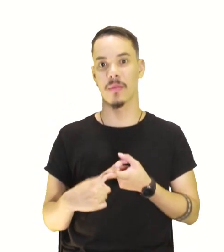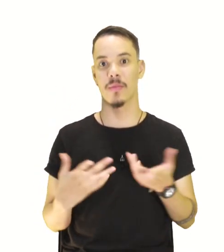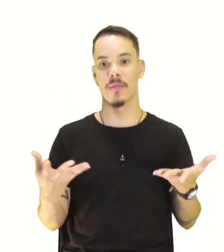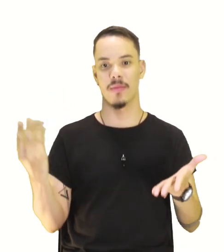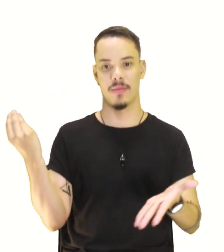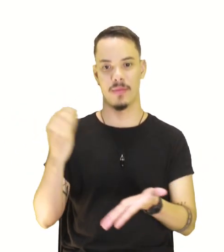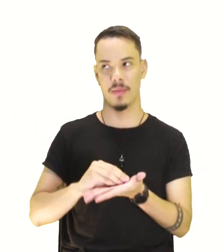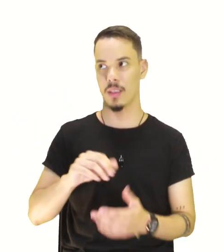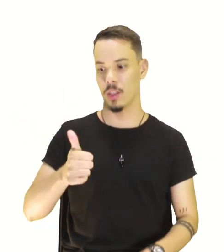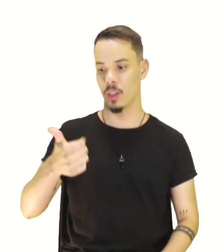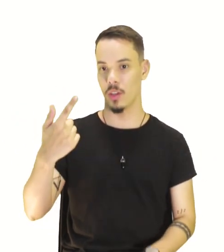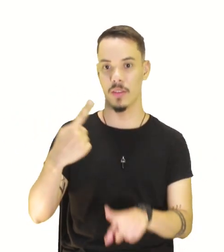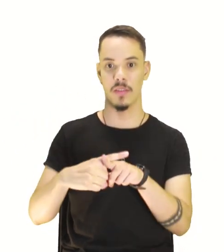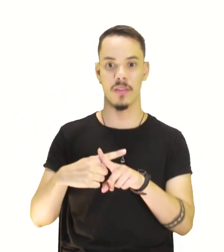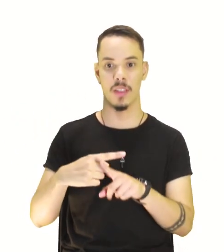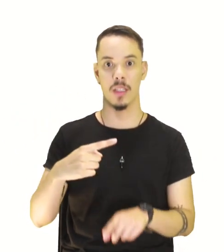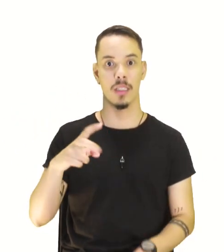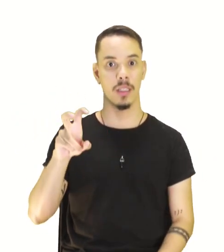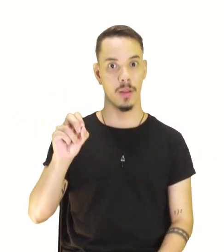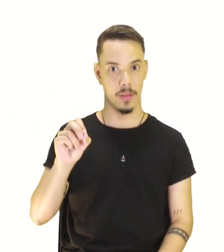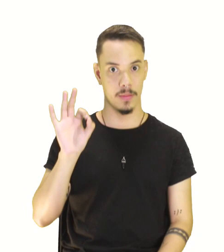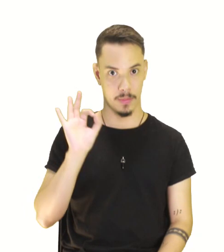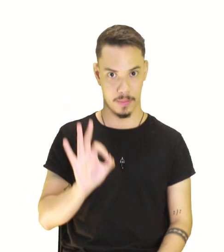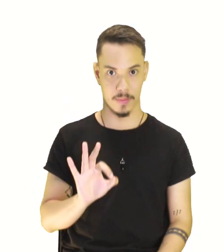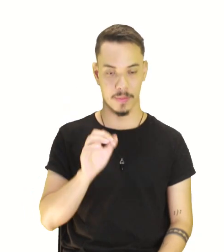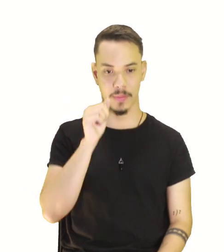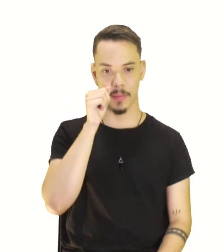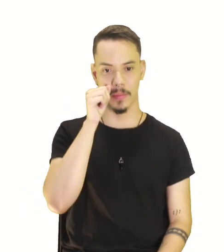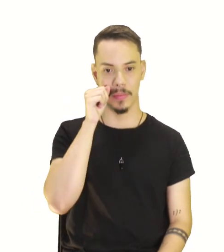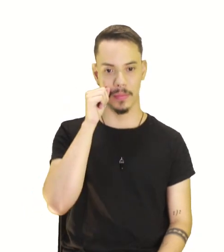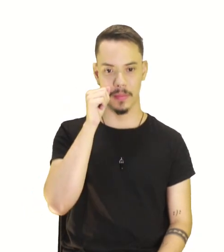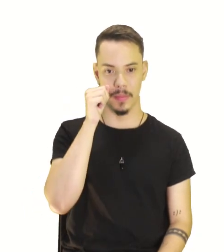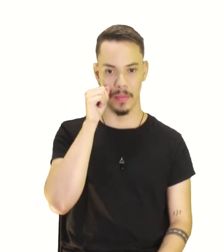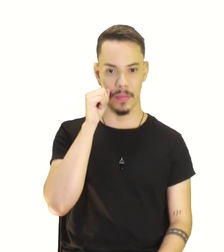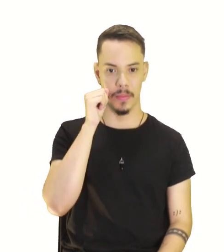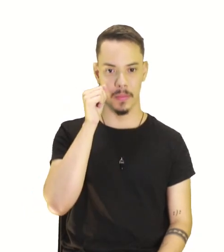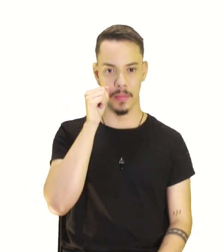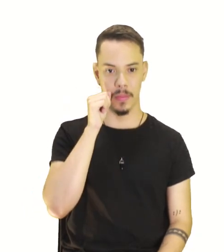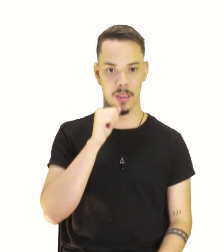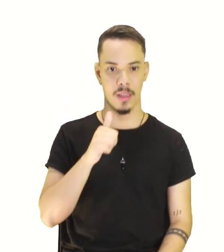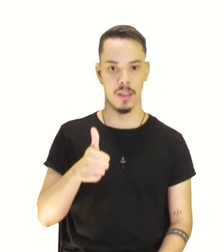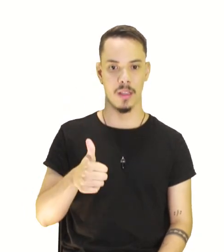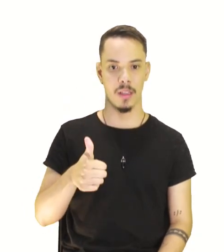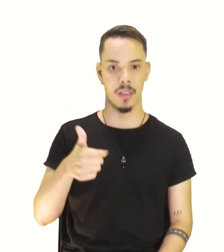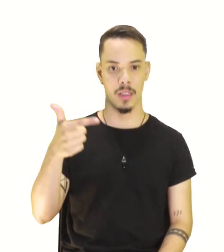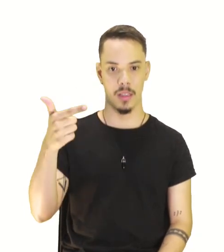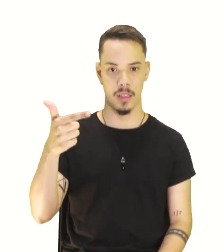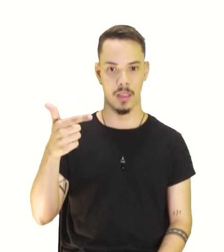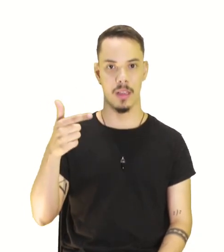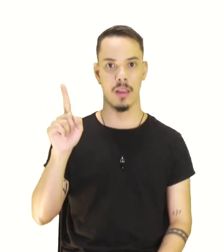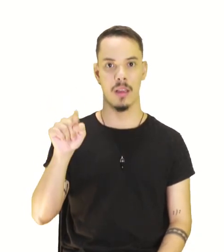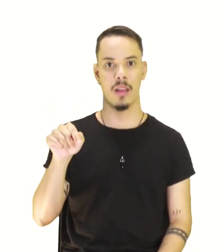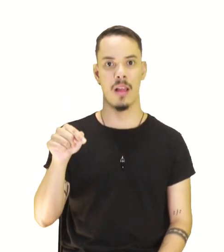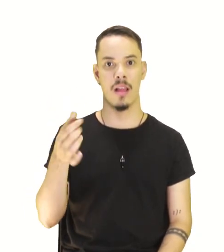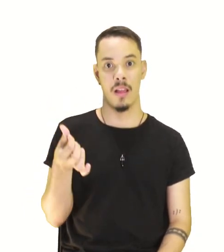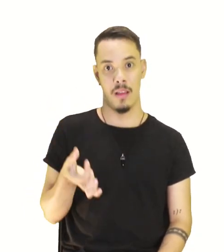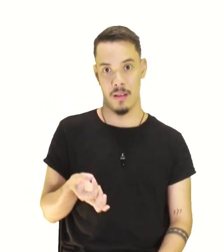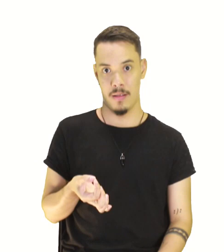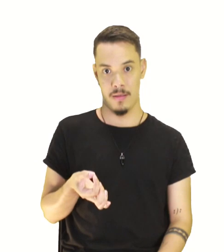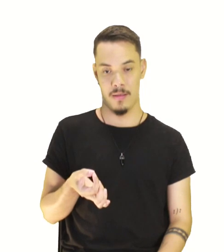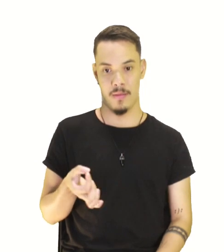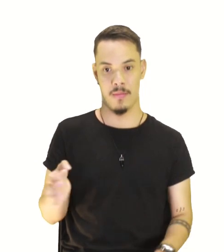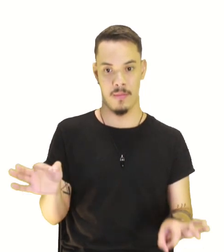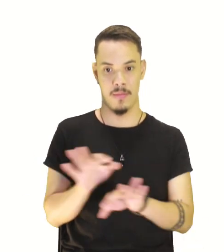fazer 12 vezes quem? 12 vezes 50. E quanto é 12 vezes 50? Bom, 12 vezes 5 é 60. Isso,